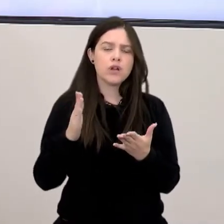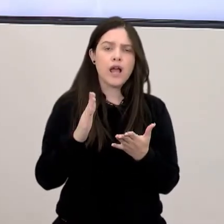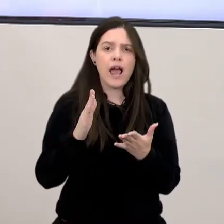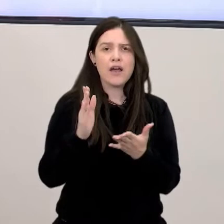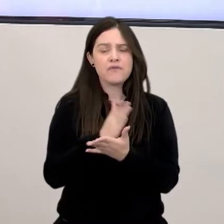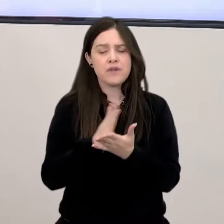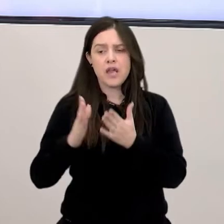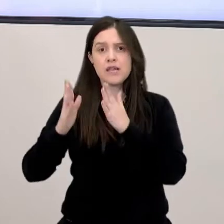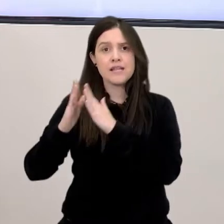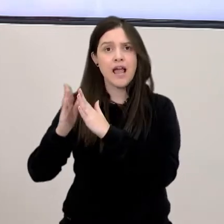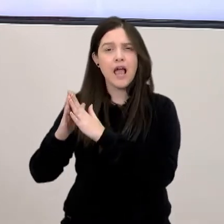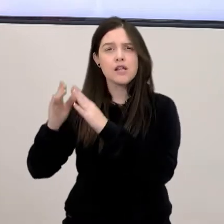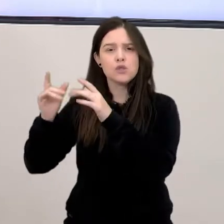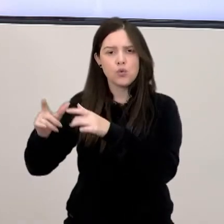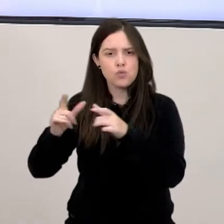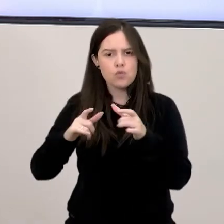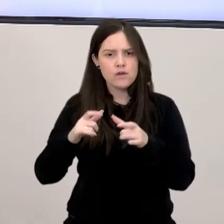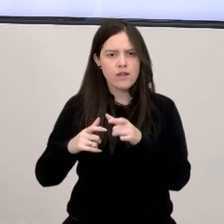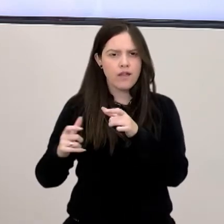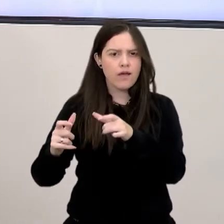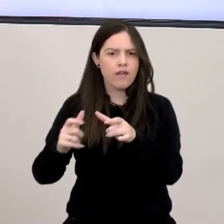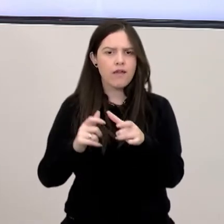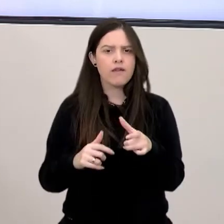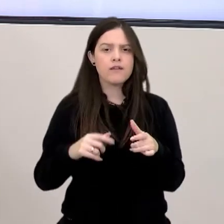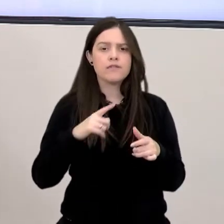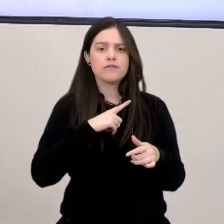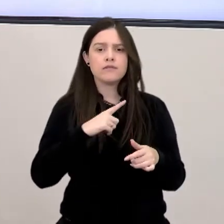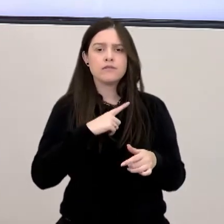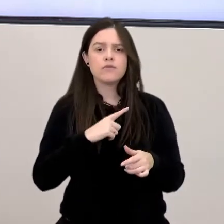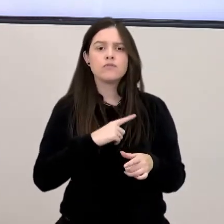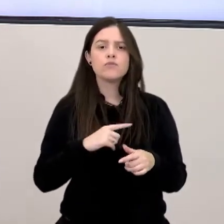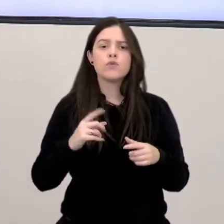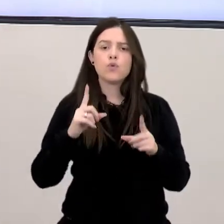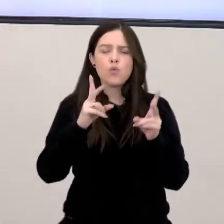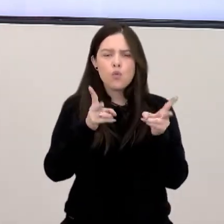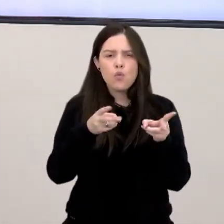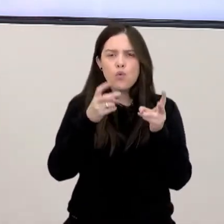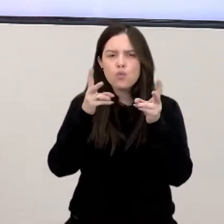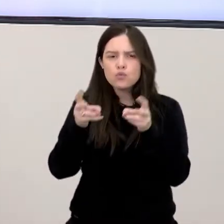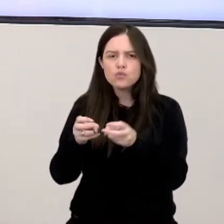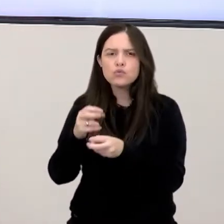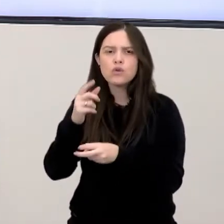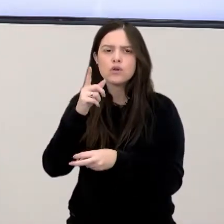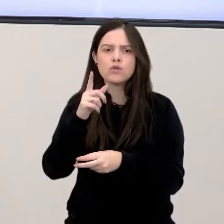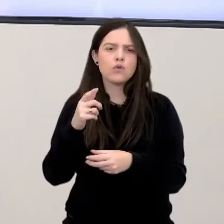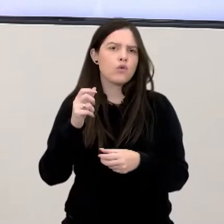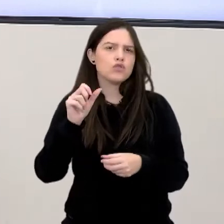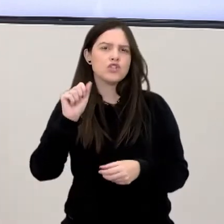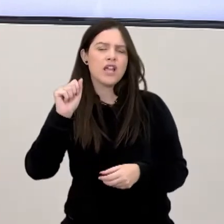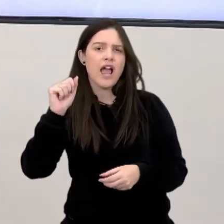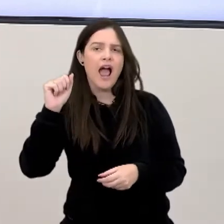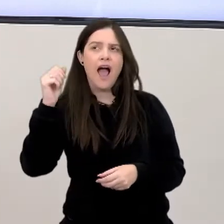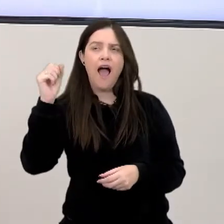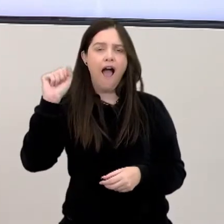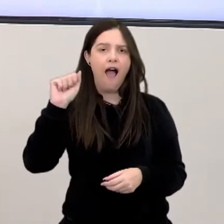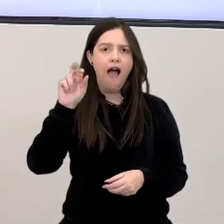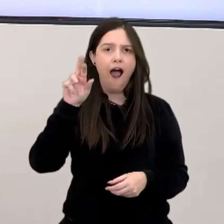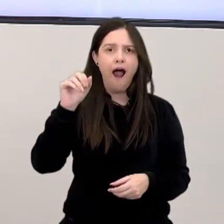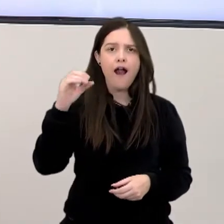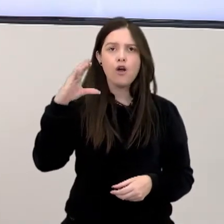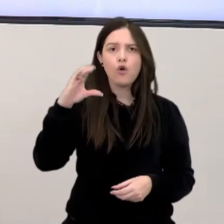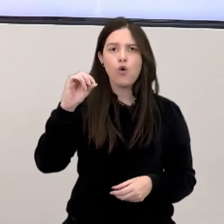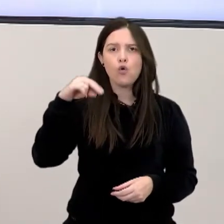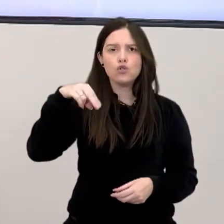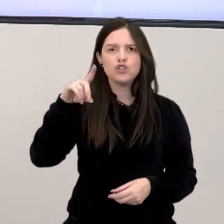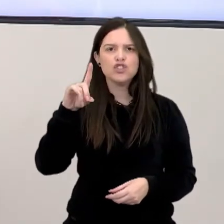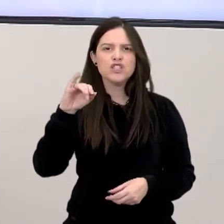região, né, de clima muito quente, né? O consumo de ares condicionados e climatizadores tem sido